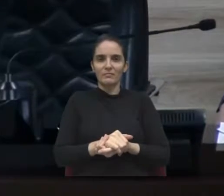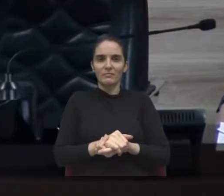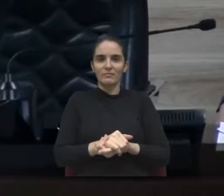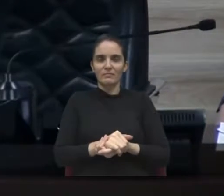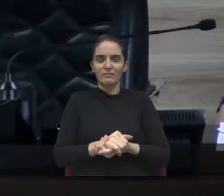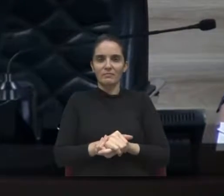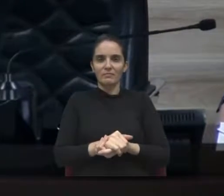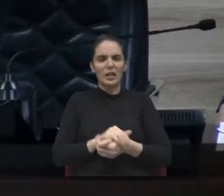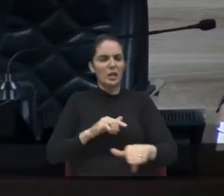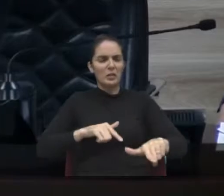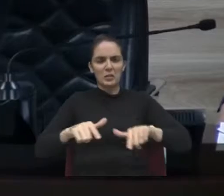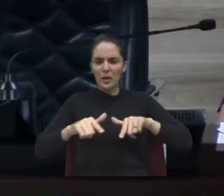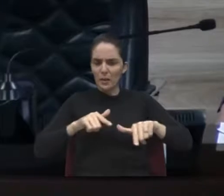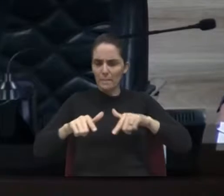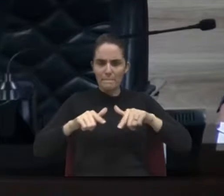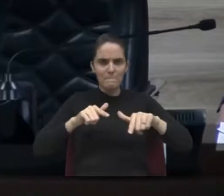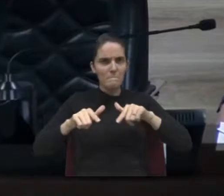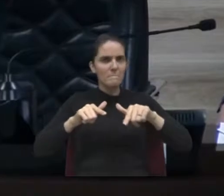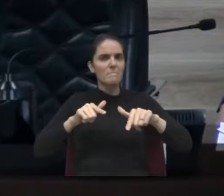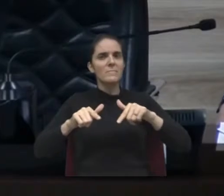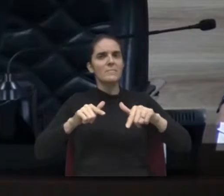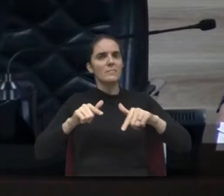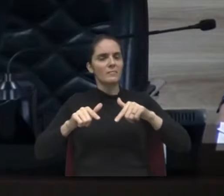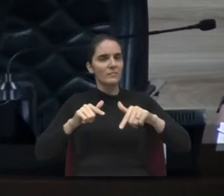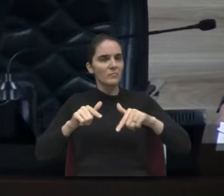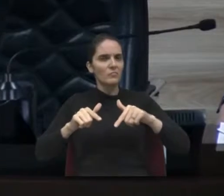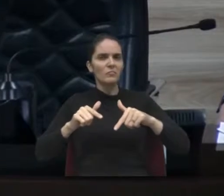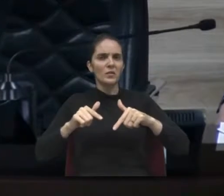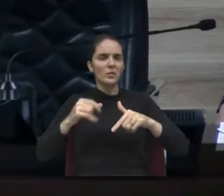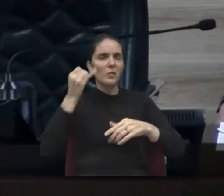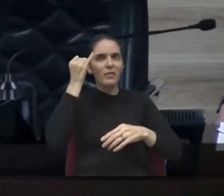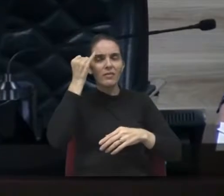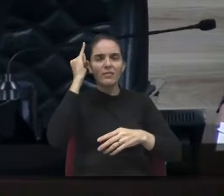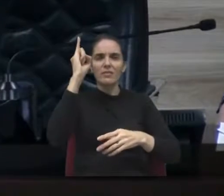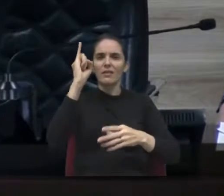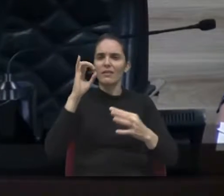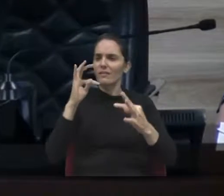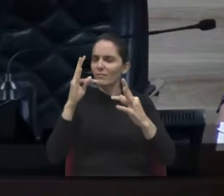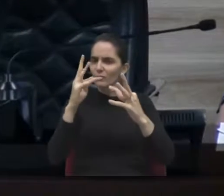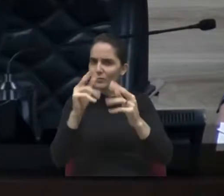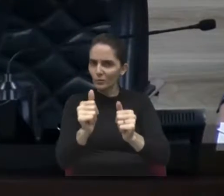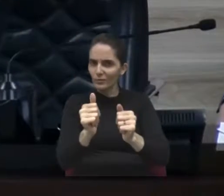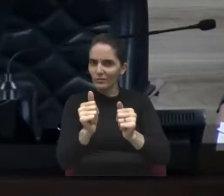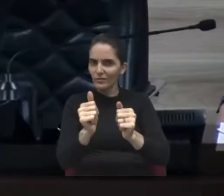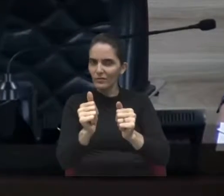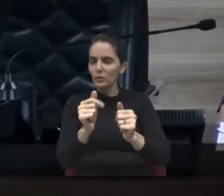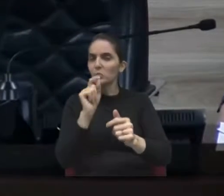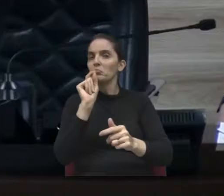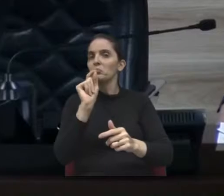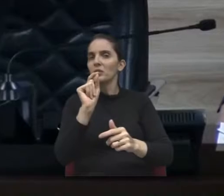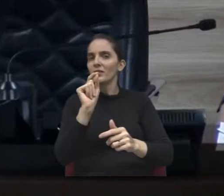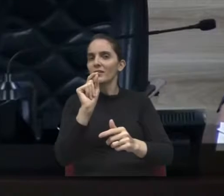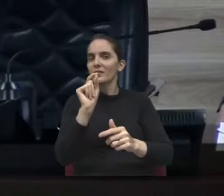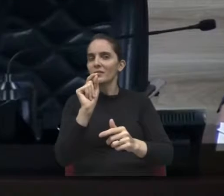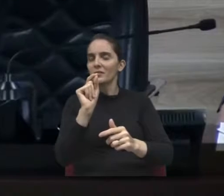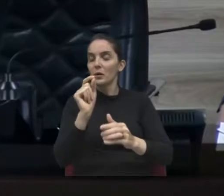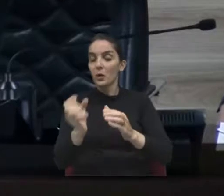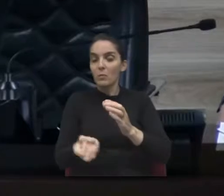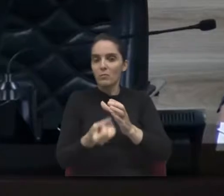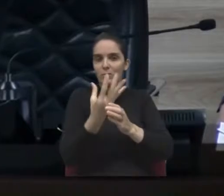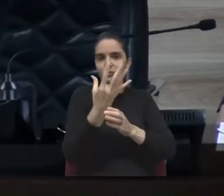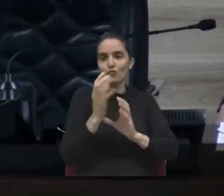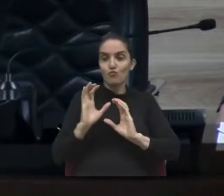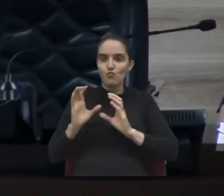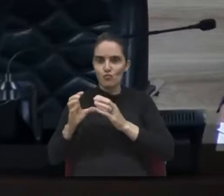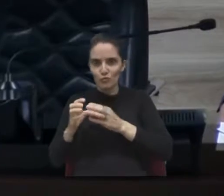trabalho, seu ideal, para poder realizar uma entidade que nós temos